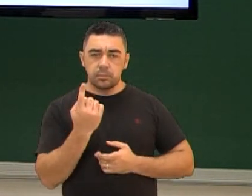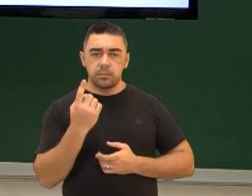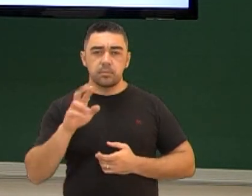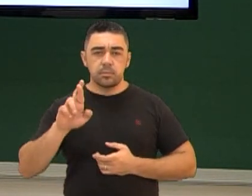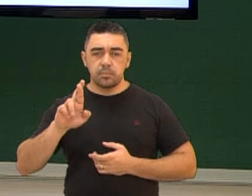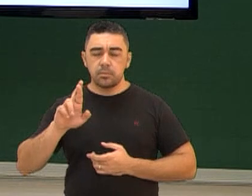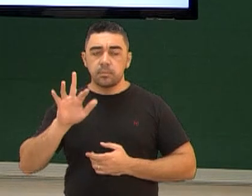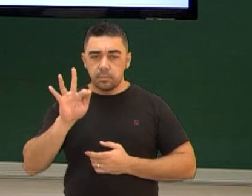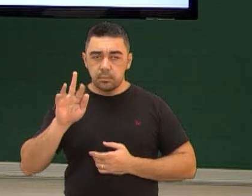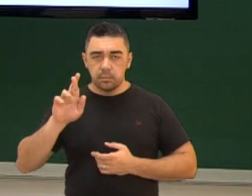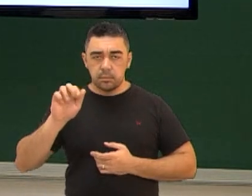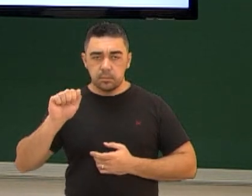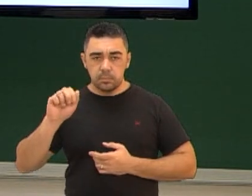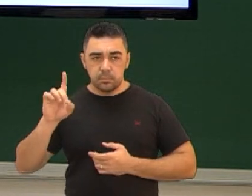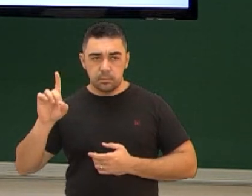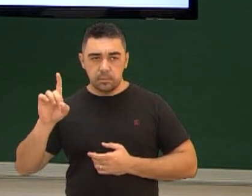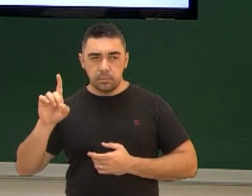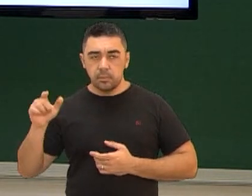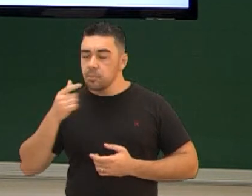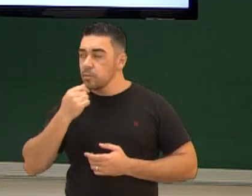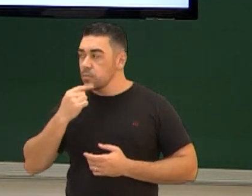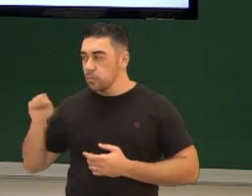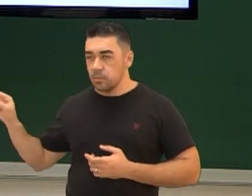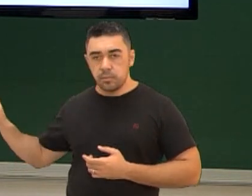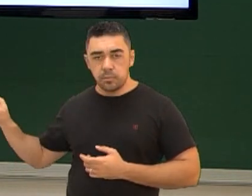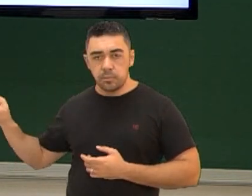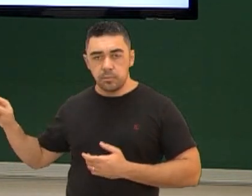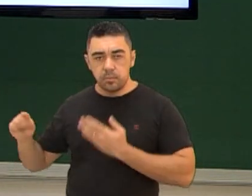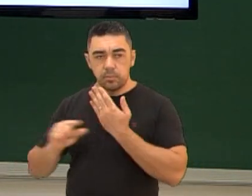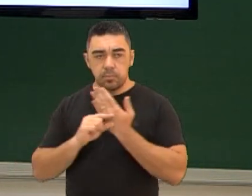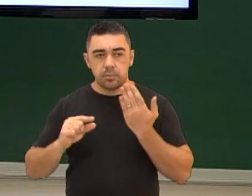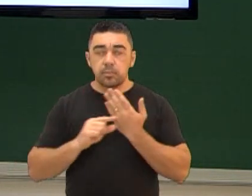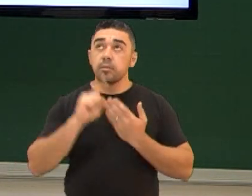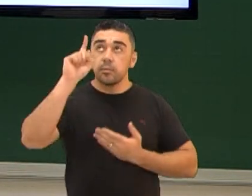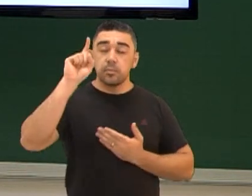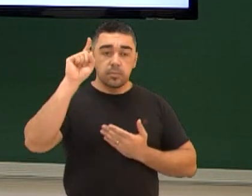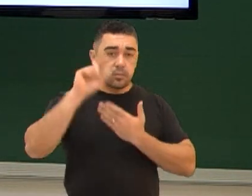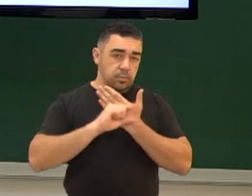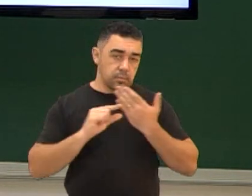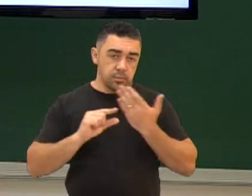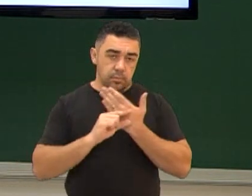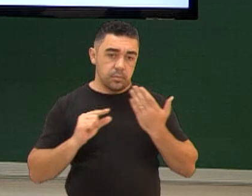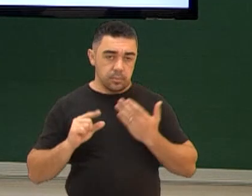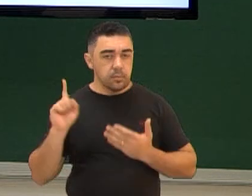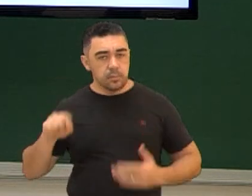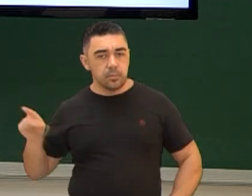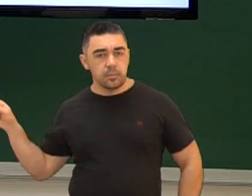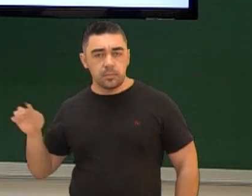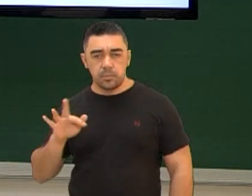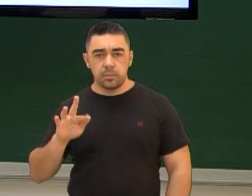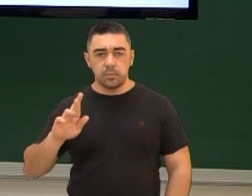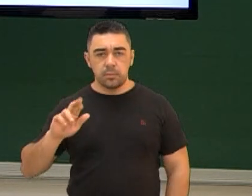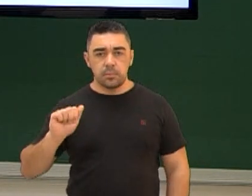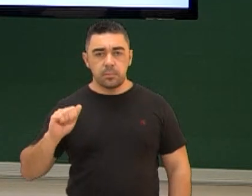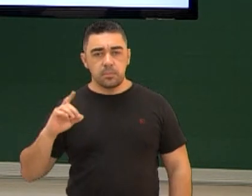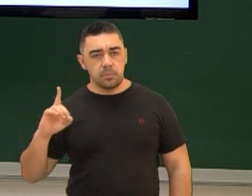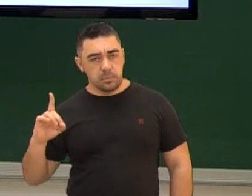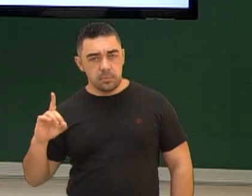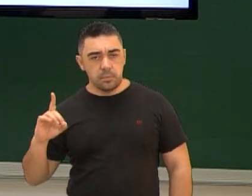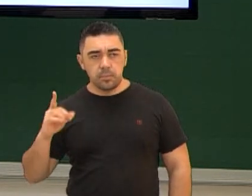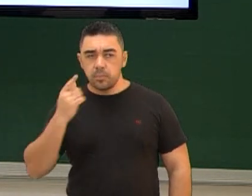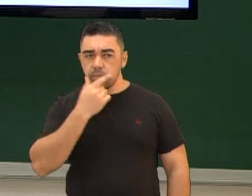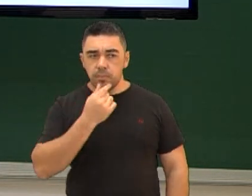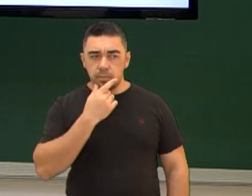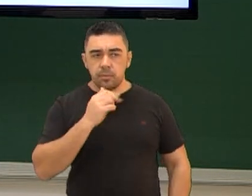Faraday. Faraday é o nome do cientista. Faraday é a unidade, mas é usado em homenagem a ele. Por isso letra maiúscula, porque é nome